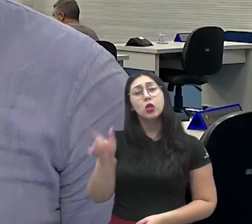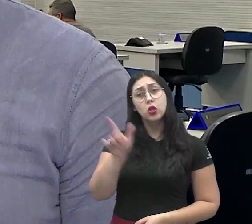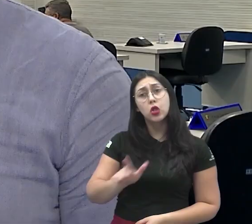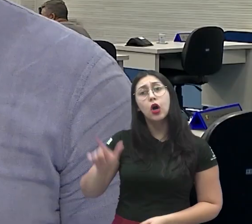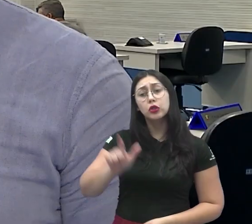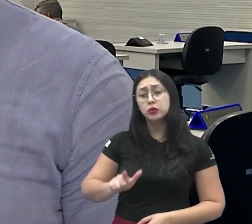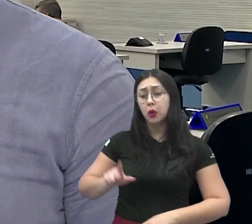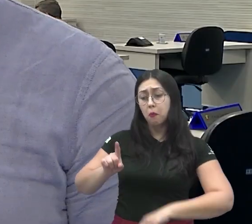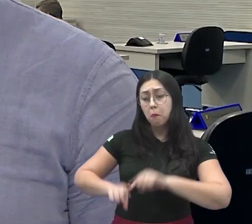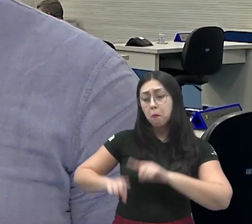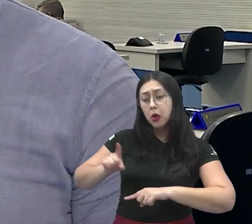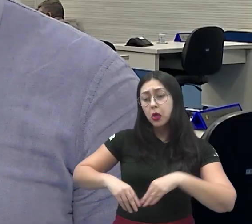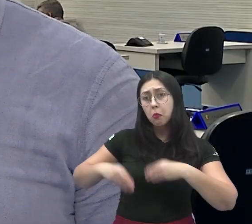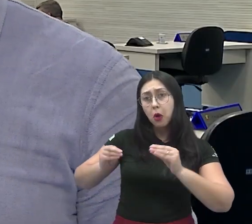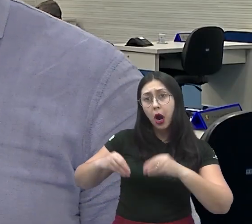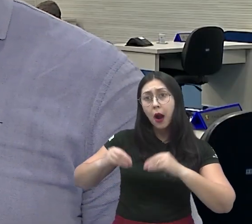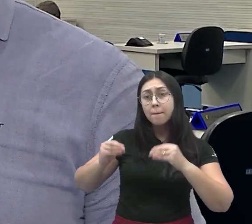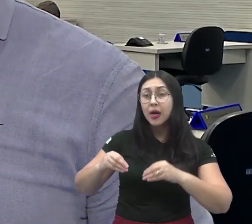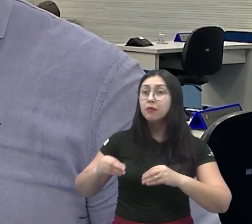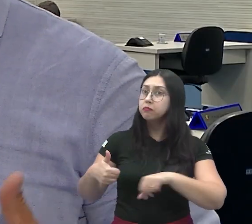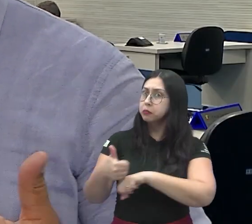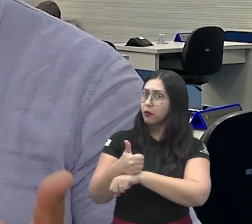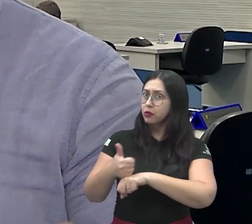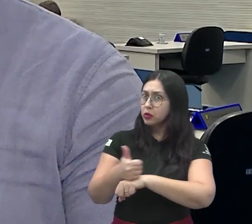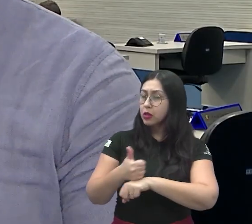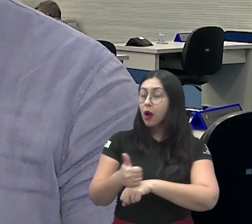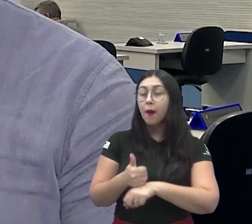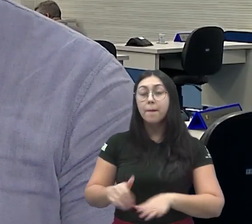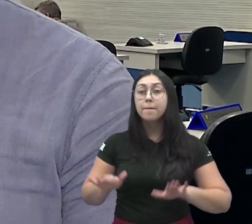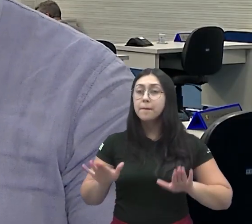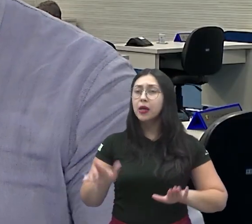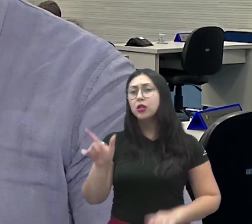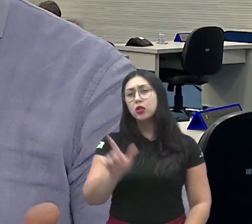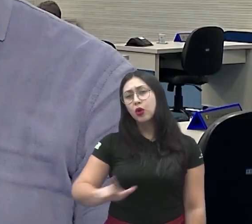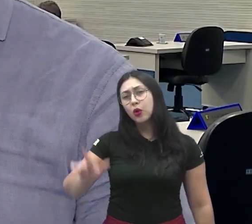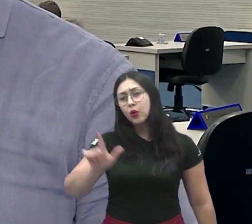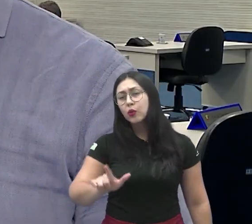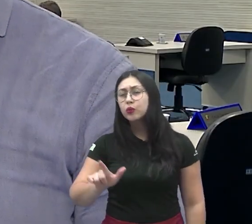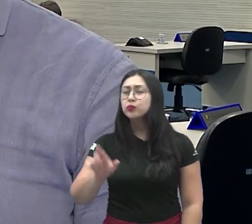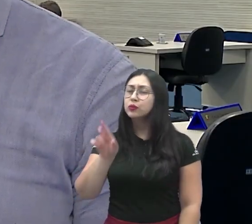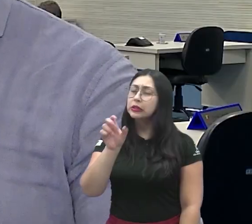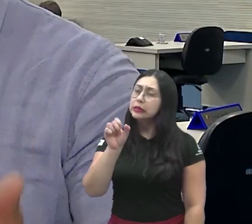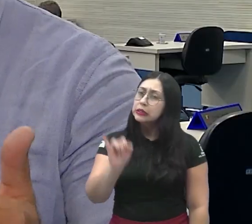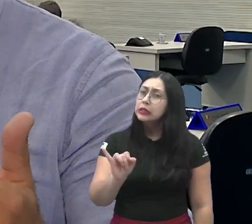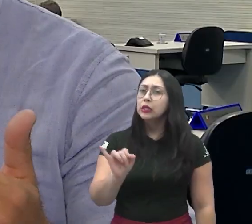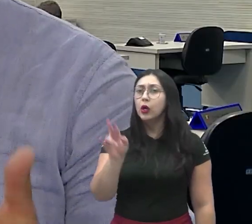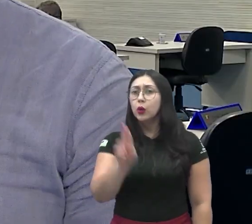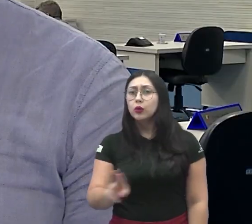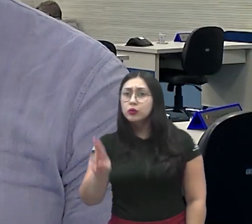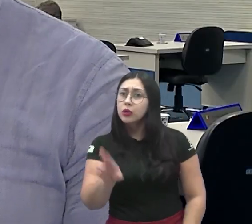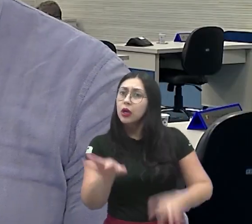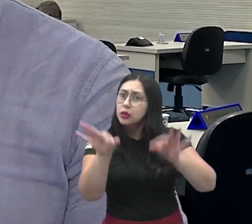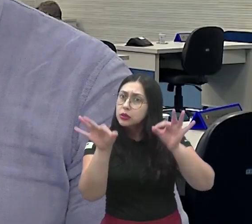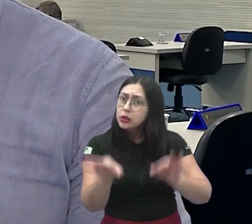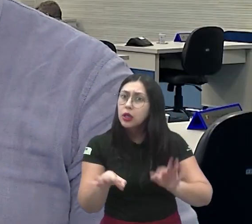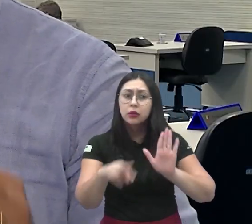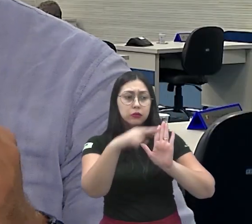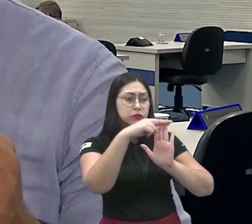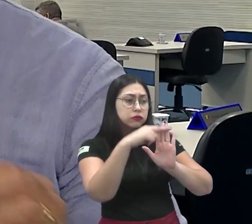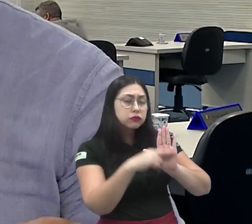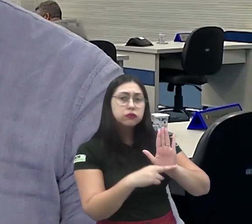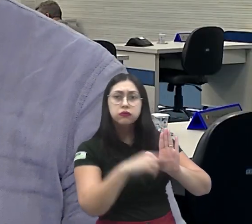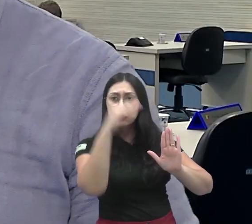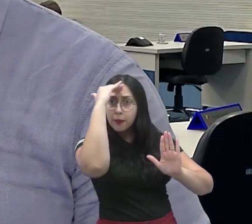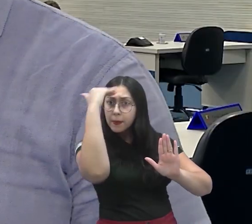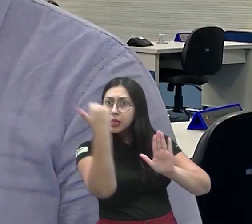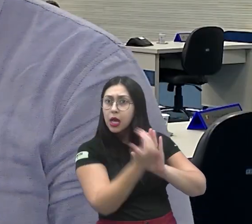esportiva. Ela, é claro, ela é um equipamento mais voltado para alto rendimento, mas é claro que você utilizando ela com